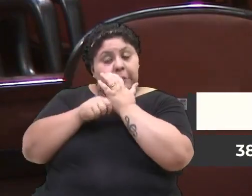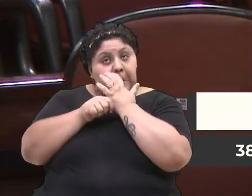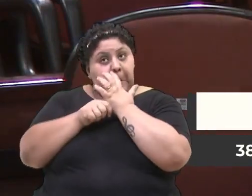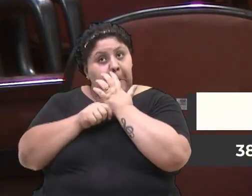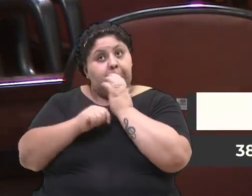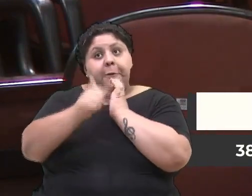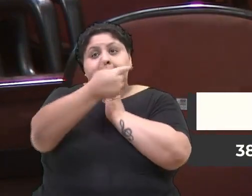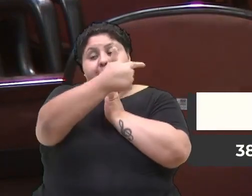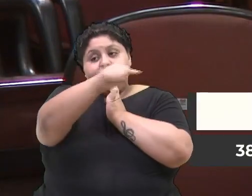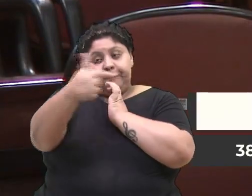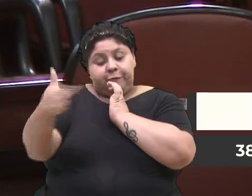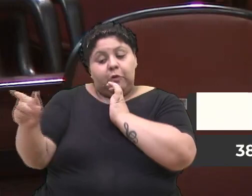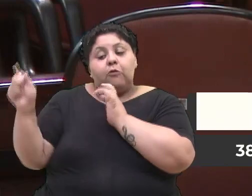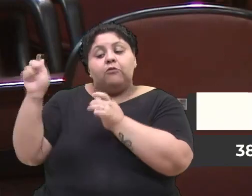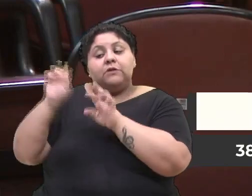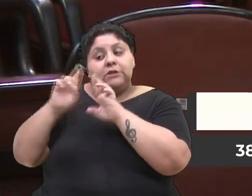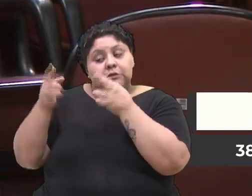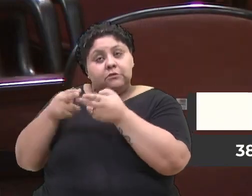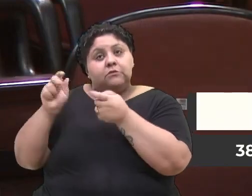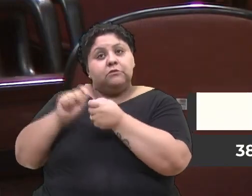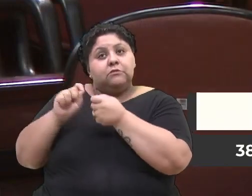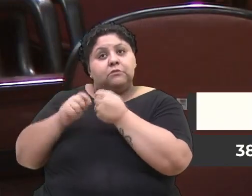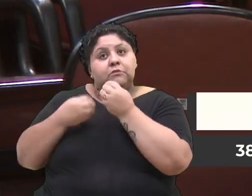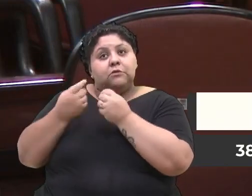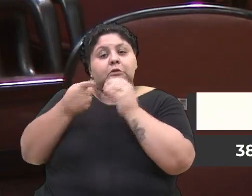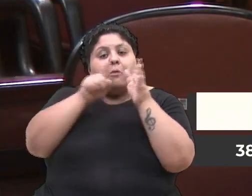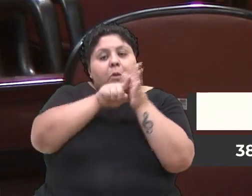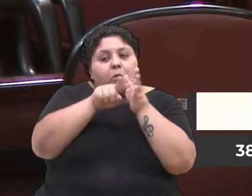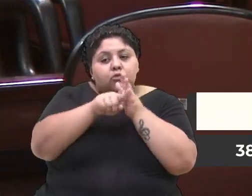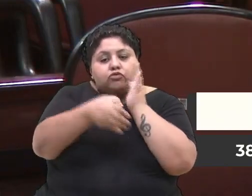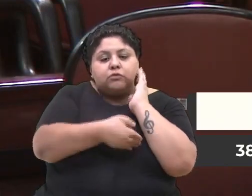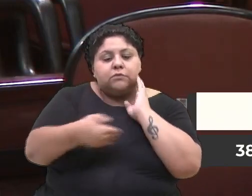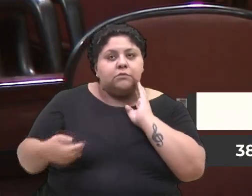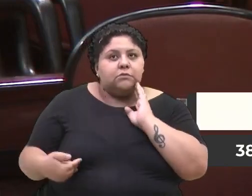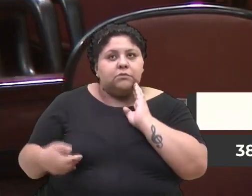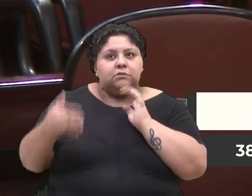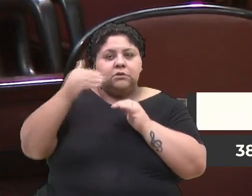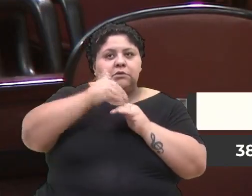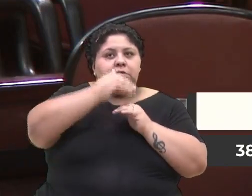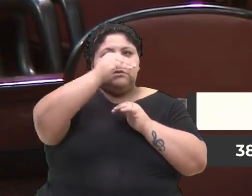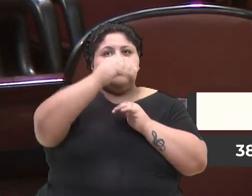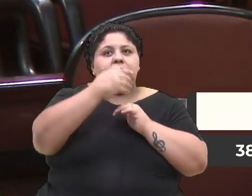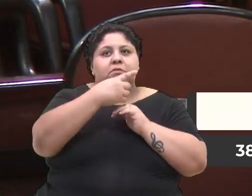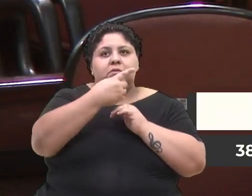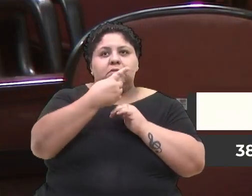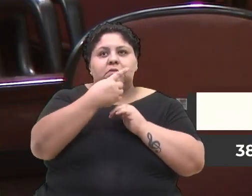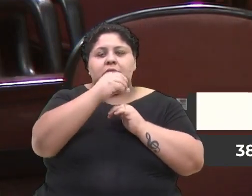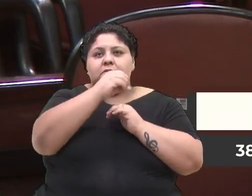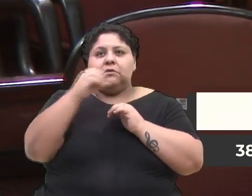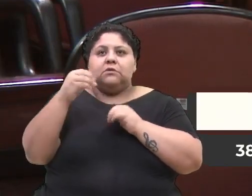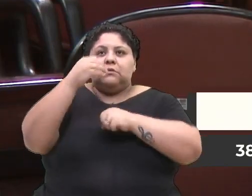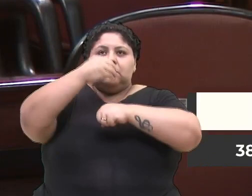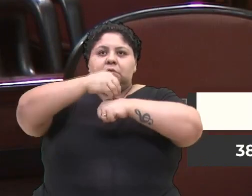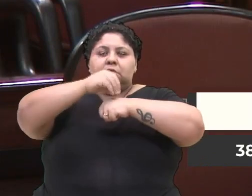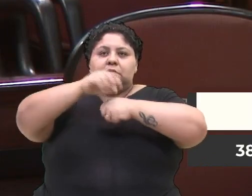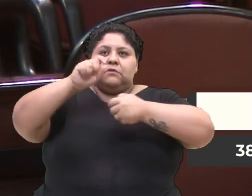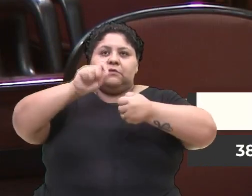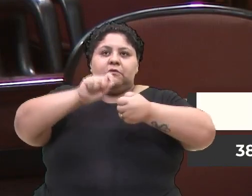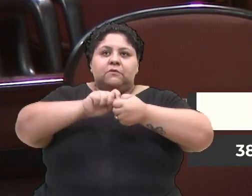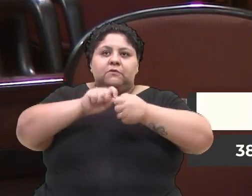outras audiências foram realizadas, como a consulta pública. Mais de 100 indicações foram feitas pela